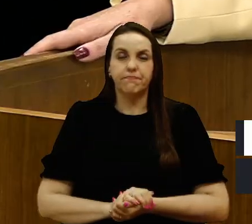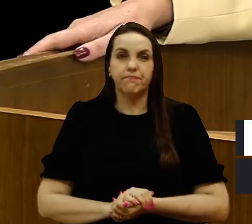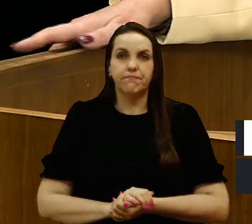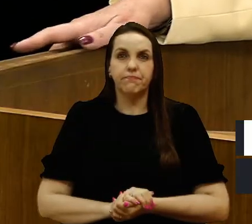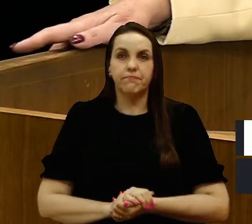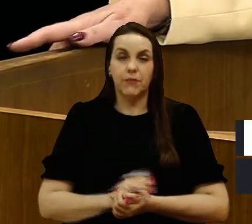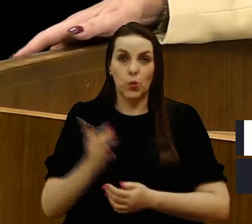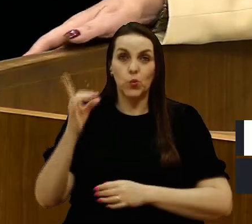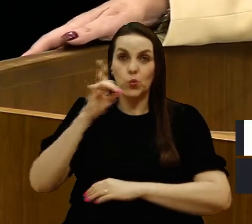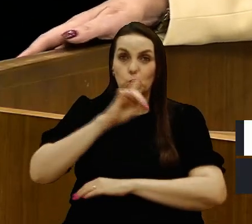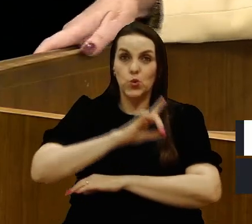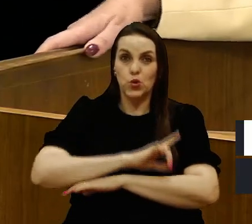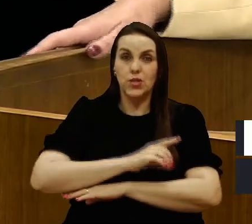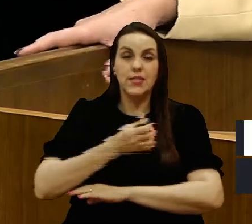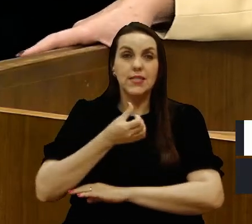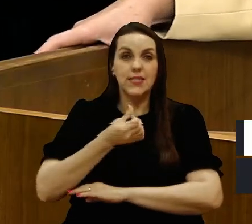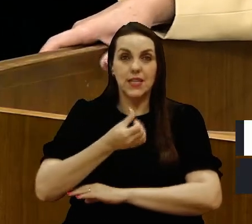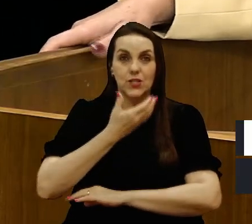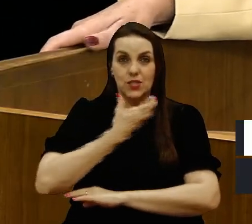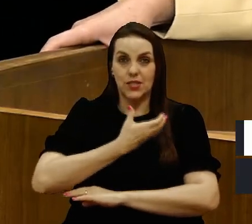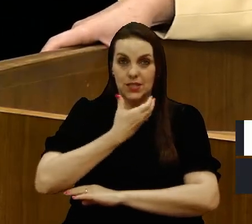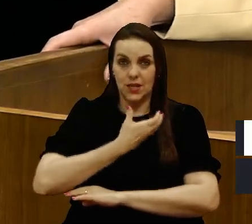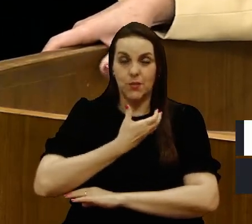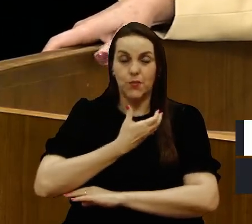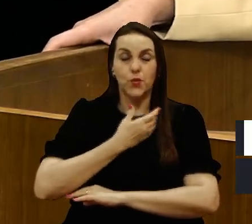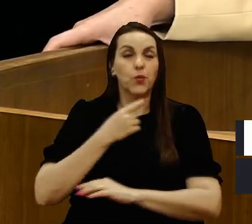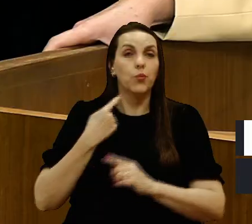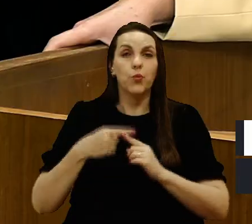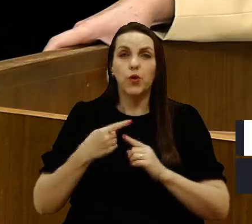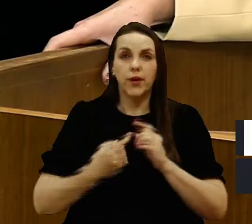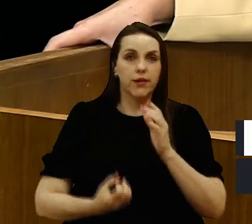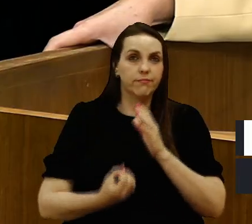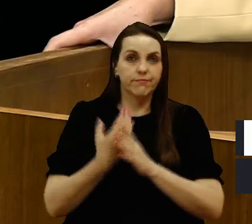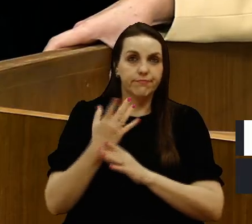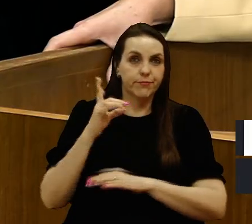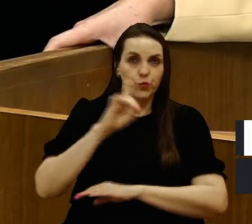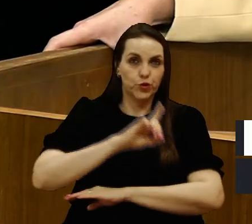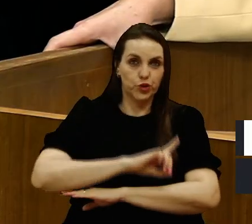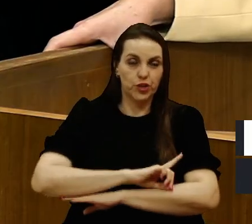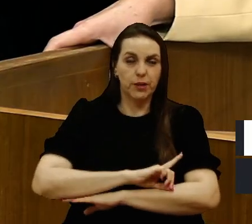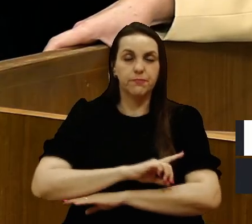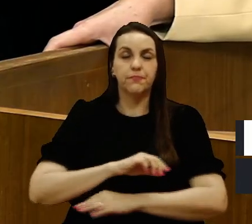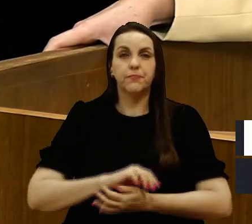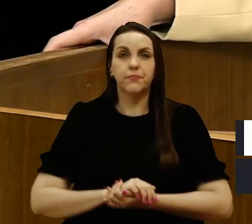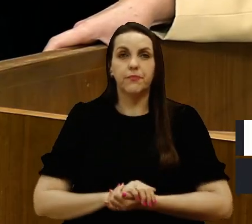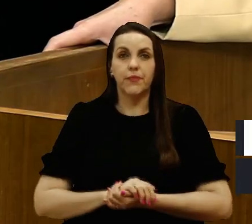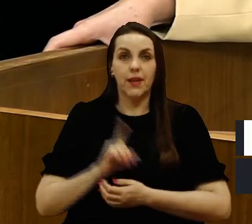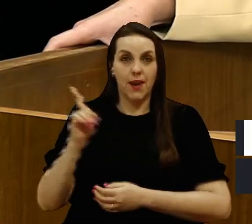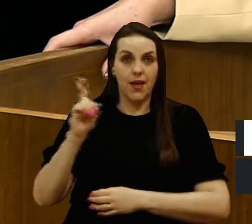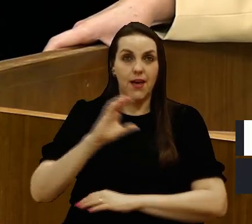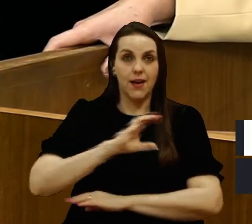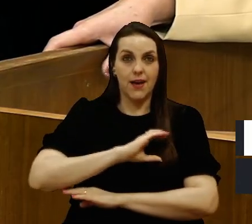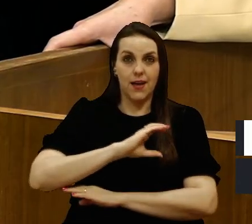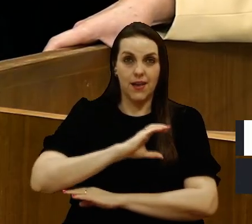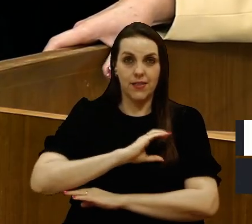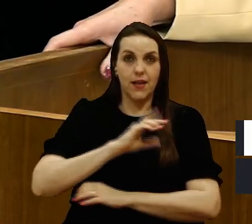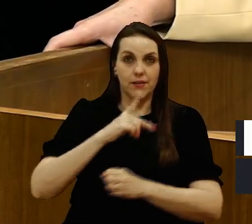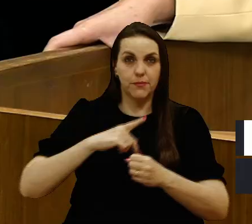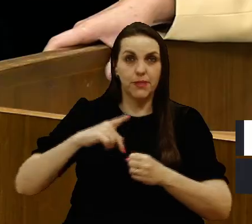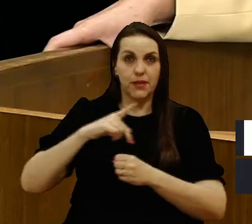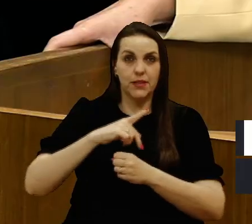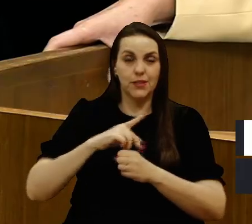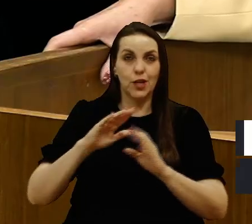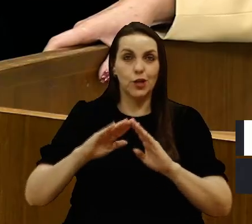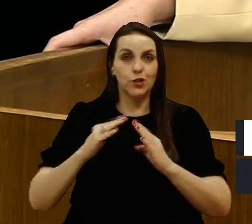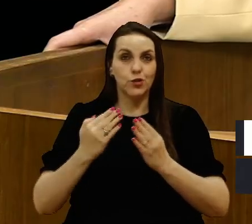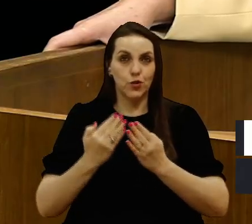Esta data, 6 de dezembro, ela surgiu em função, no Canadá, na Escola Politécnica